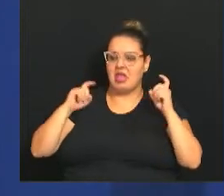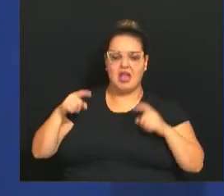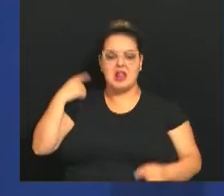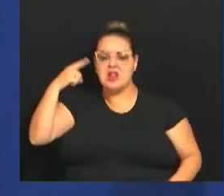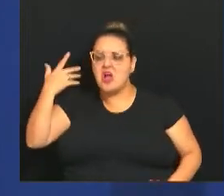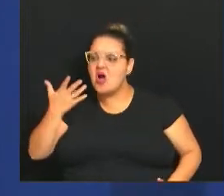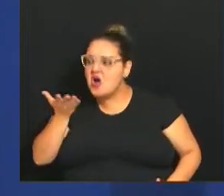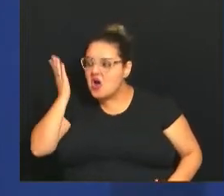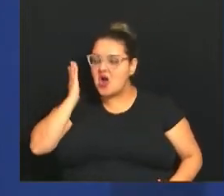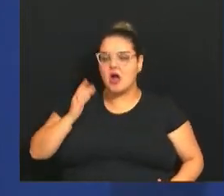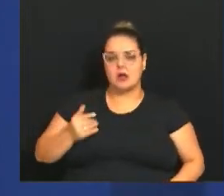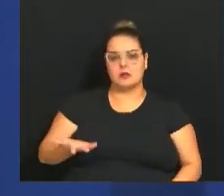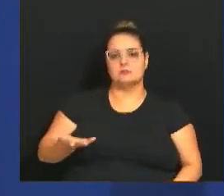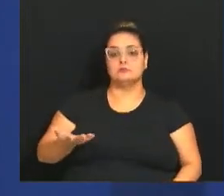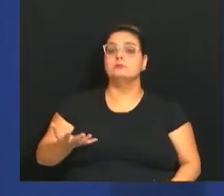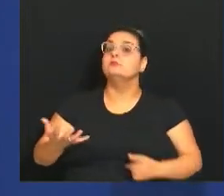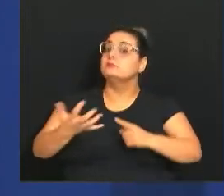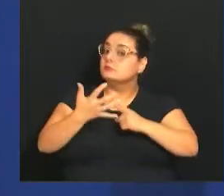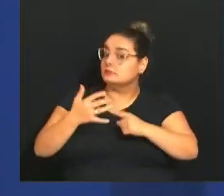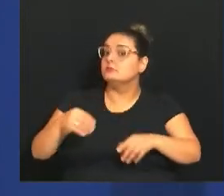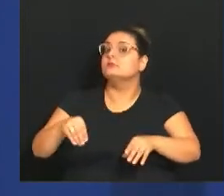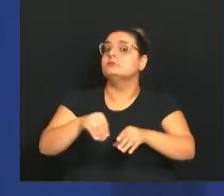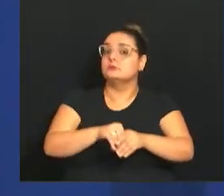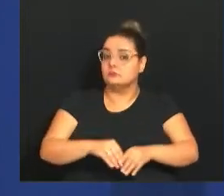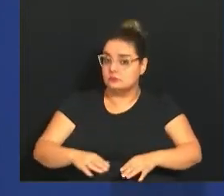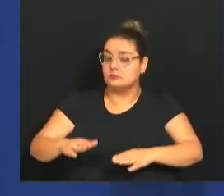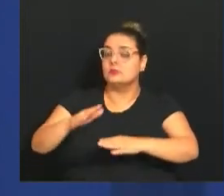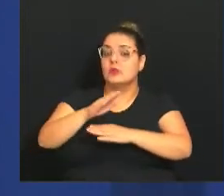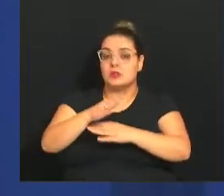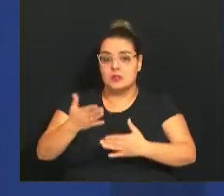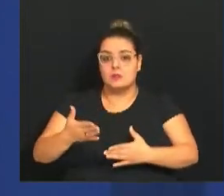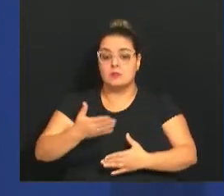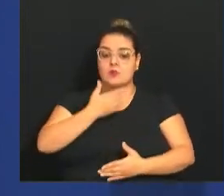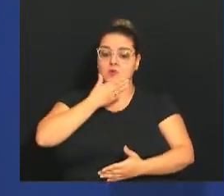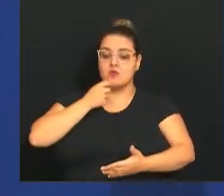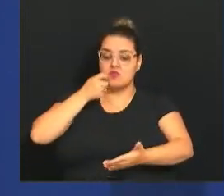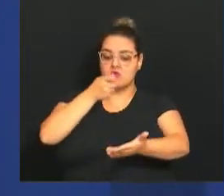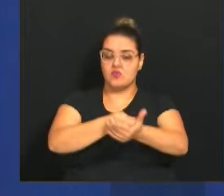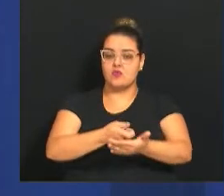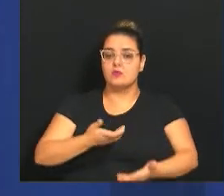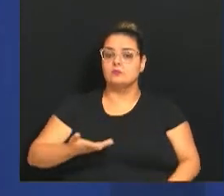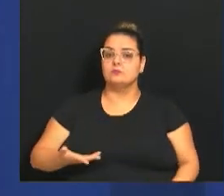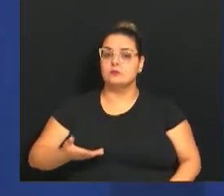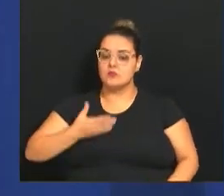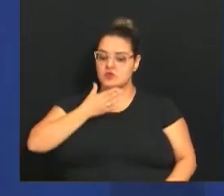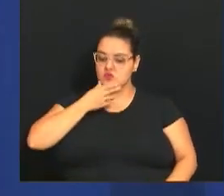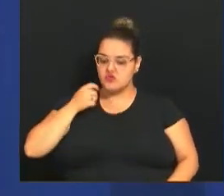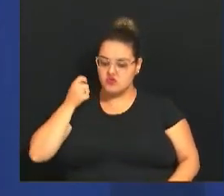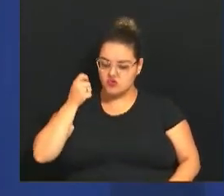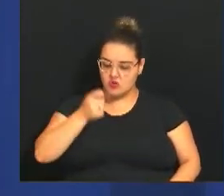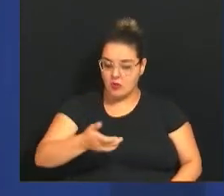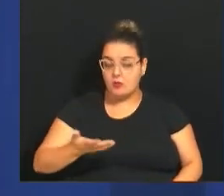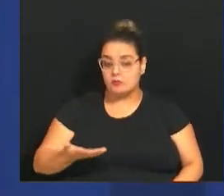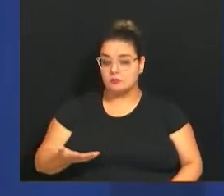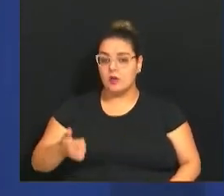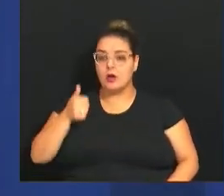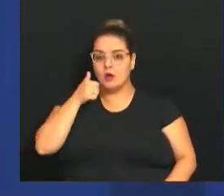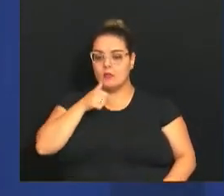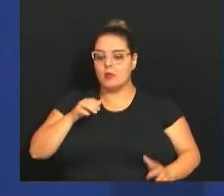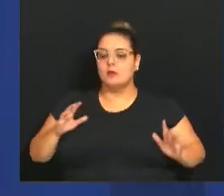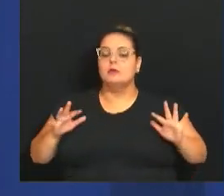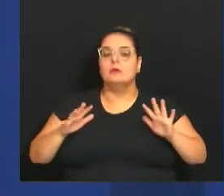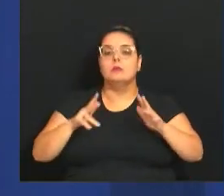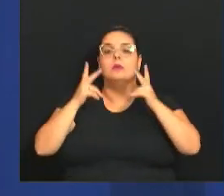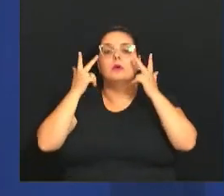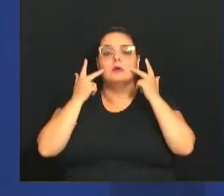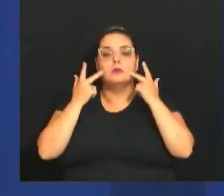sociedade nos afeta também aqui dentro da Câmara. Então, o que a gente precisa mudar? A gente precisa ter mais mulheres ocupando esse espaço para a gente conseguir naturalizar cada